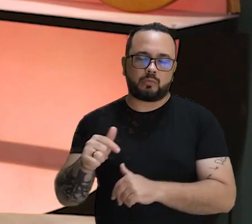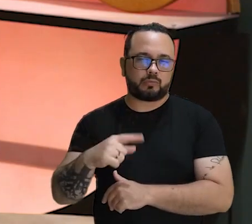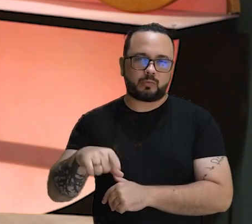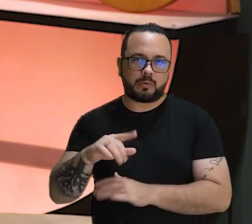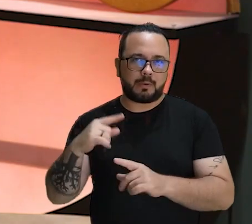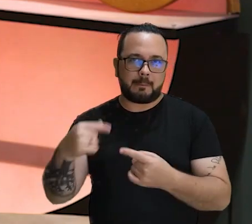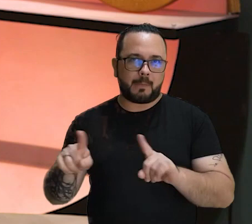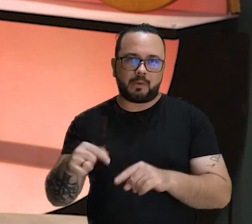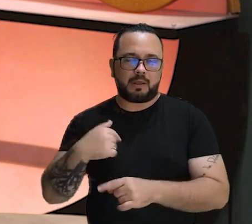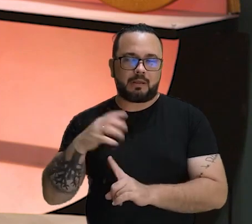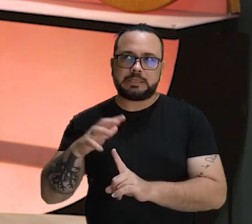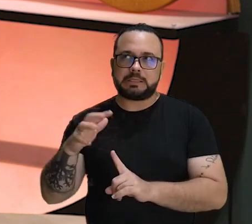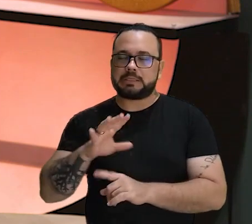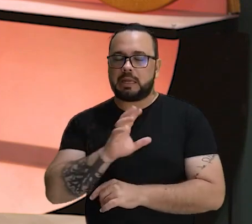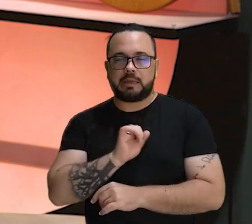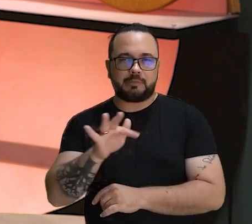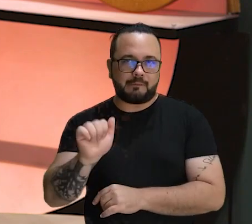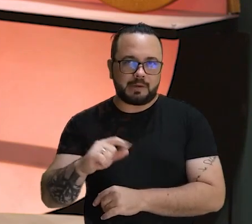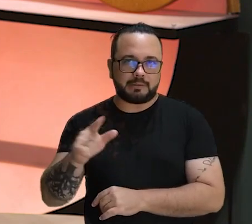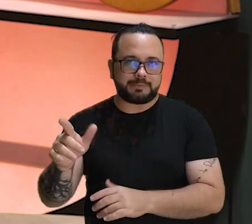de todas as músicas.